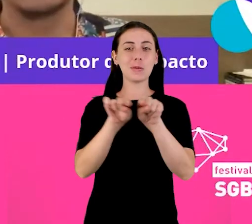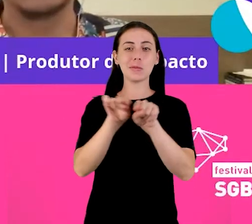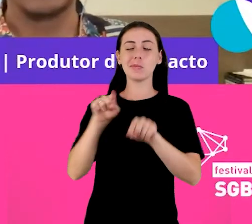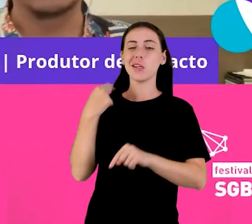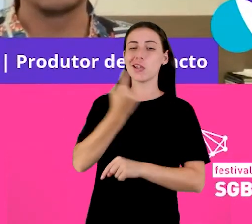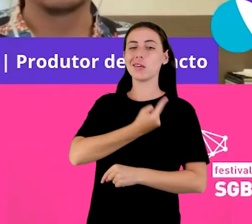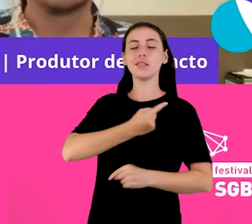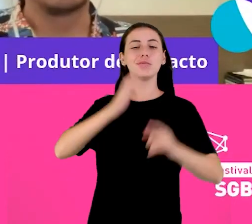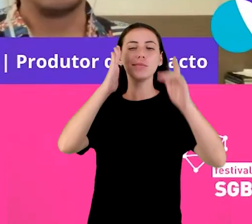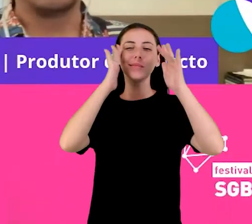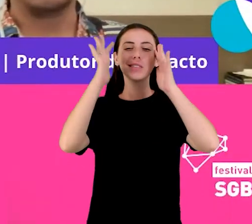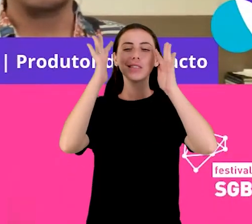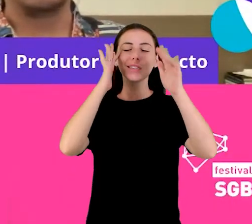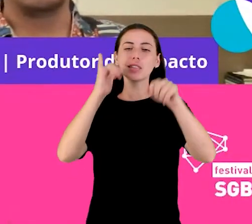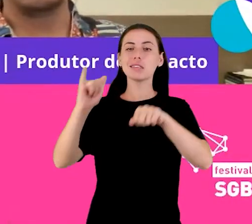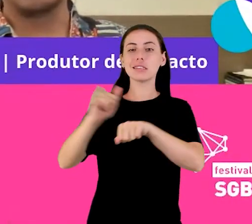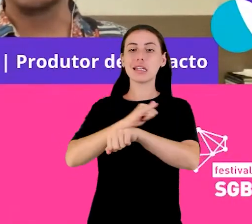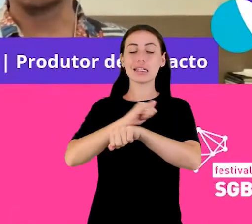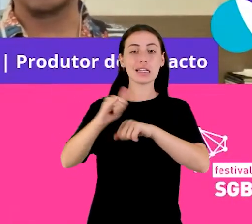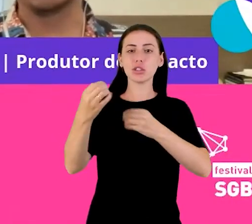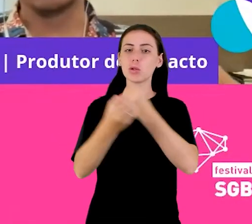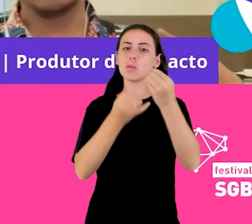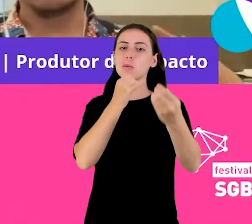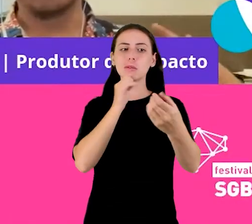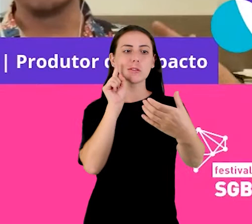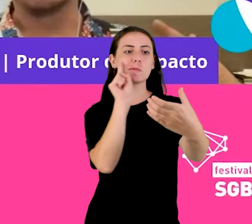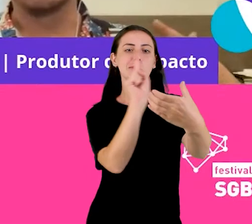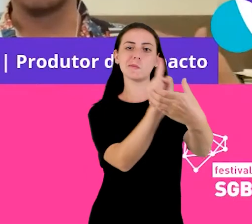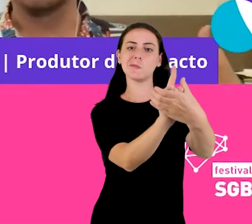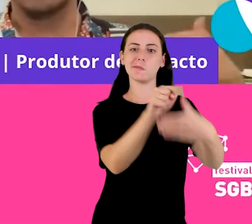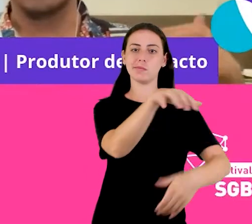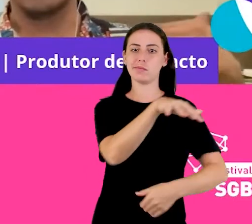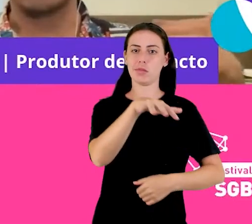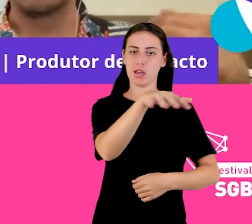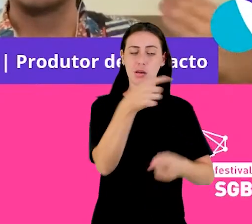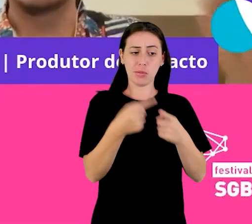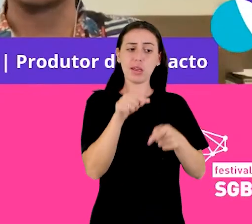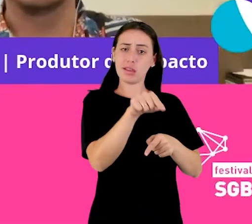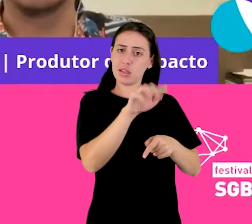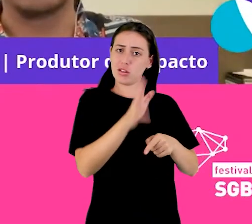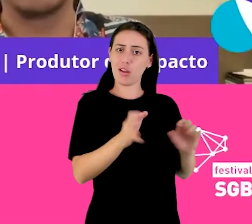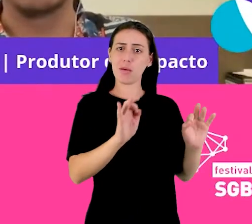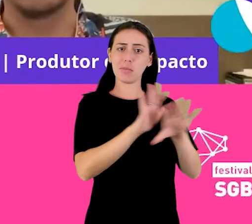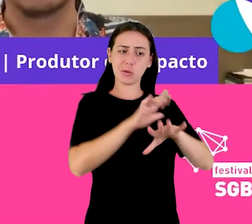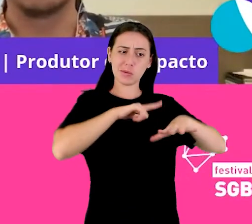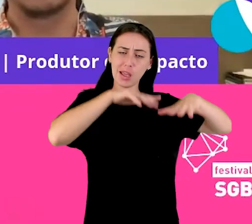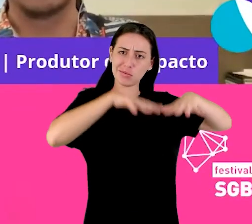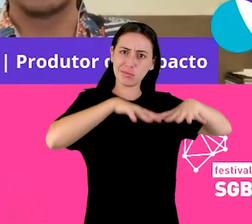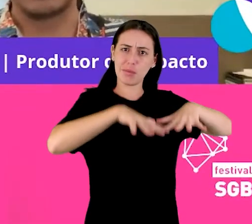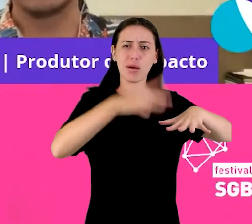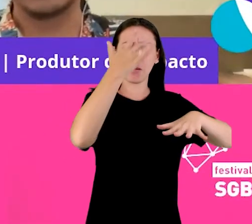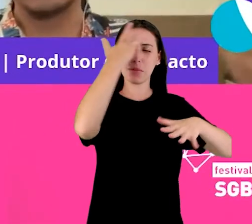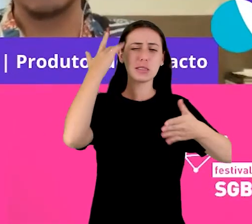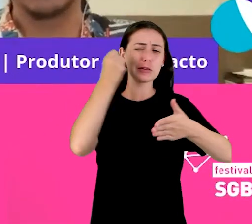escolar de jovens trans. E também a gente pensou em como como entrar nesse meio, né? É um campo